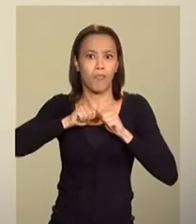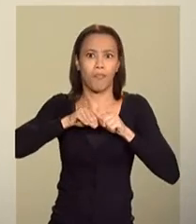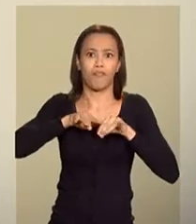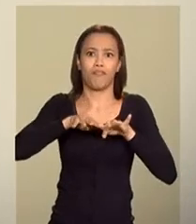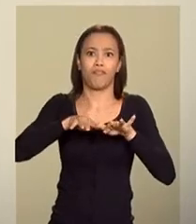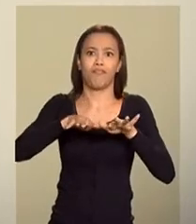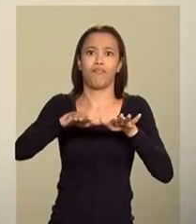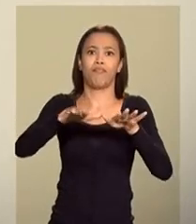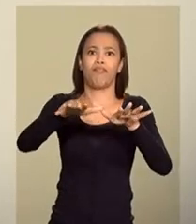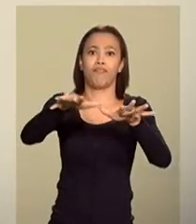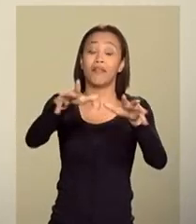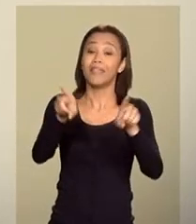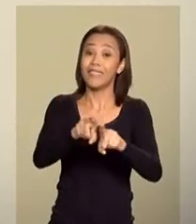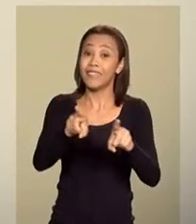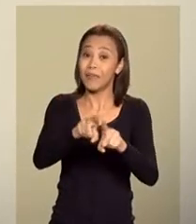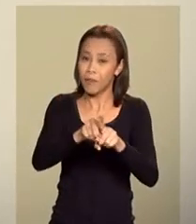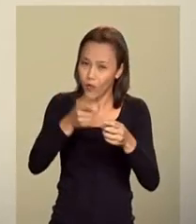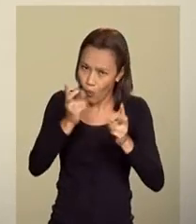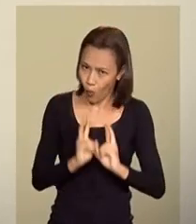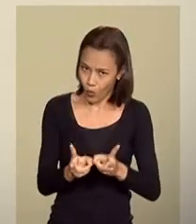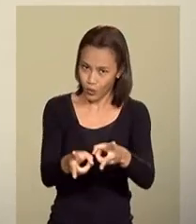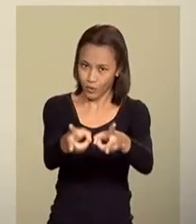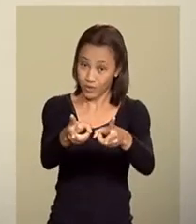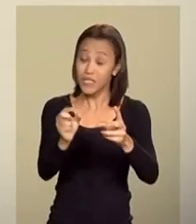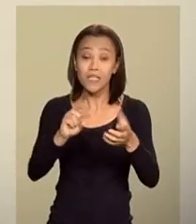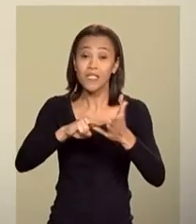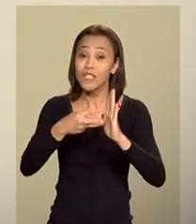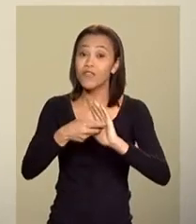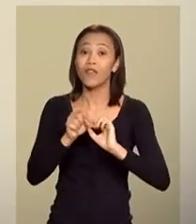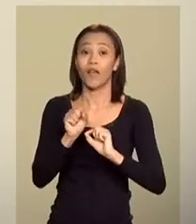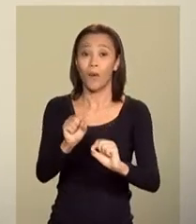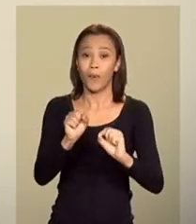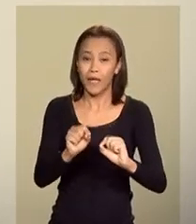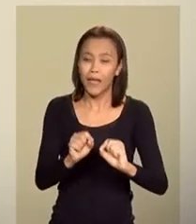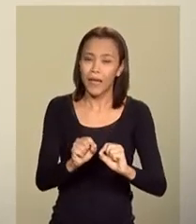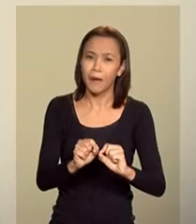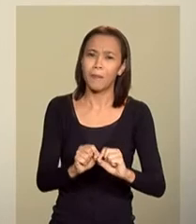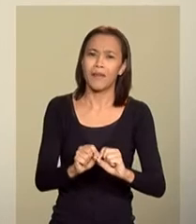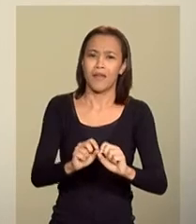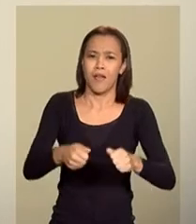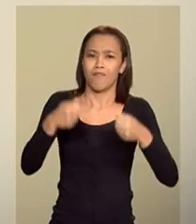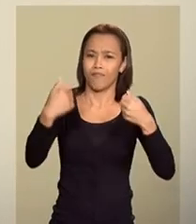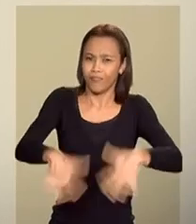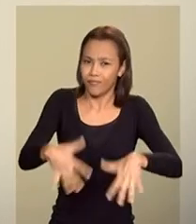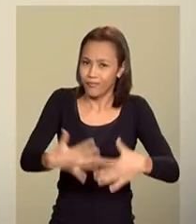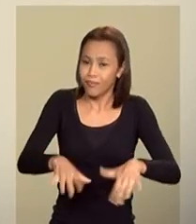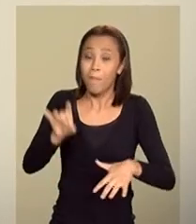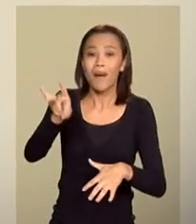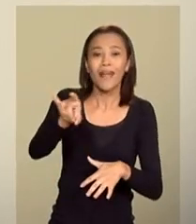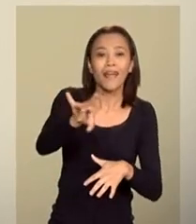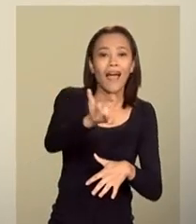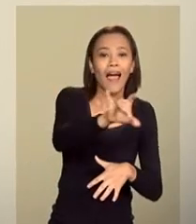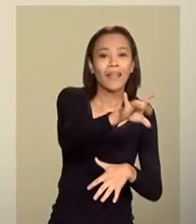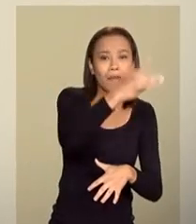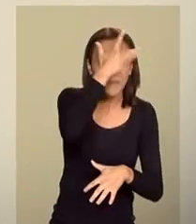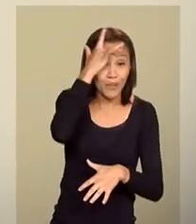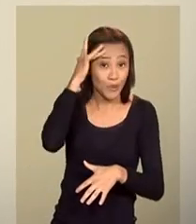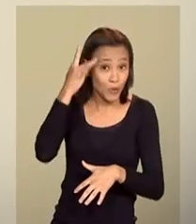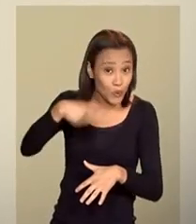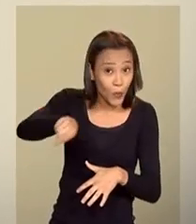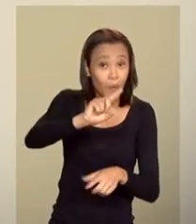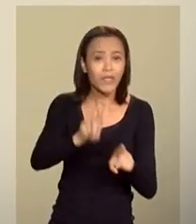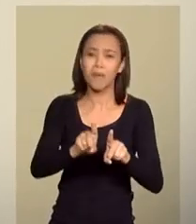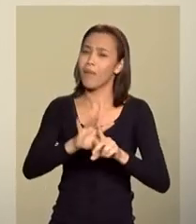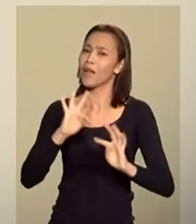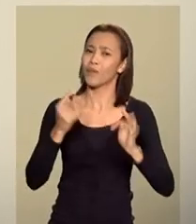e antecipando sua vigência isso significa menos despesas para cada um de vocês e